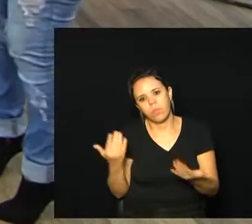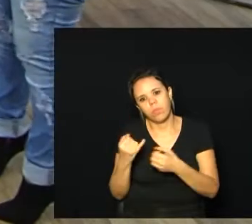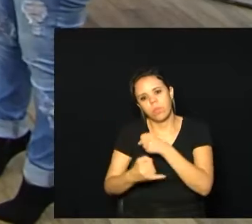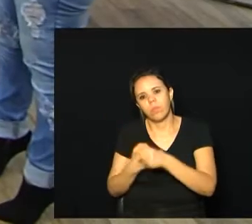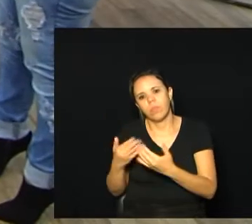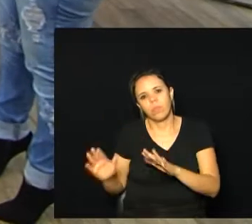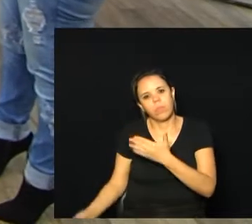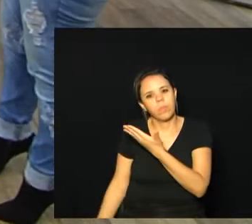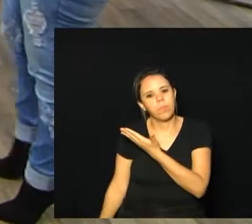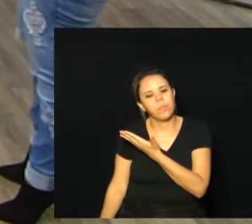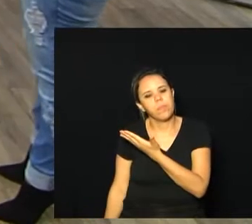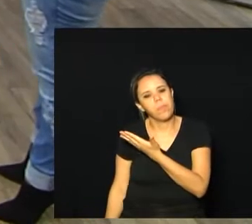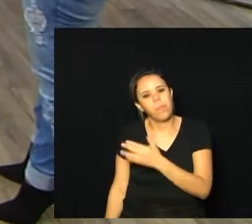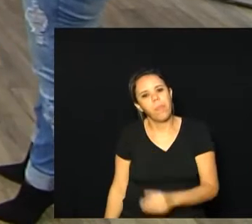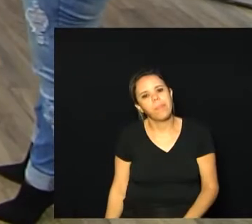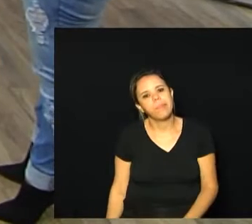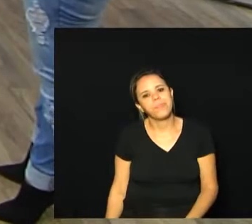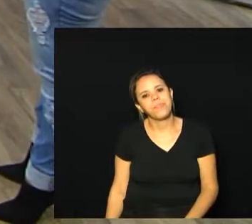site